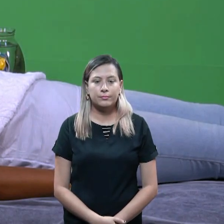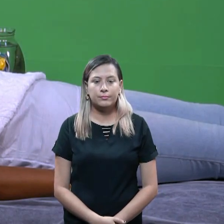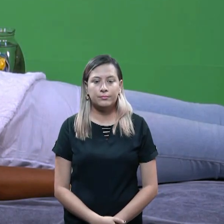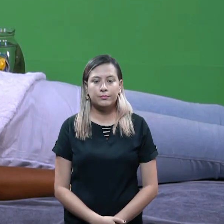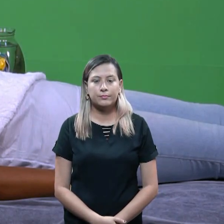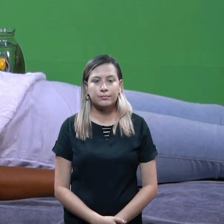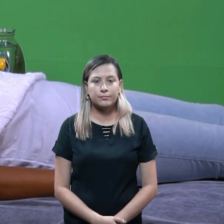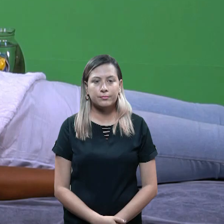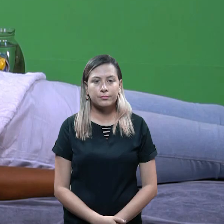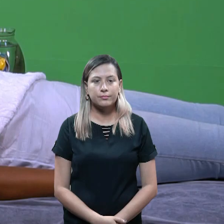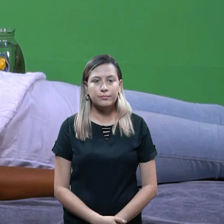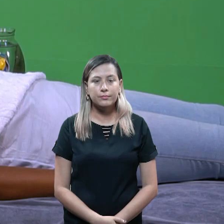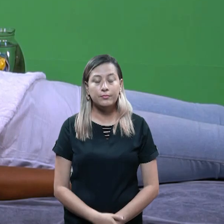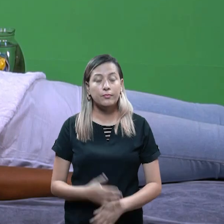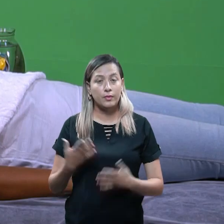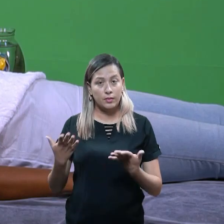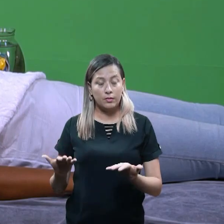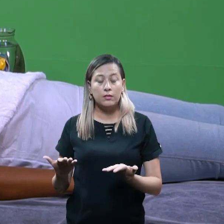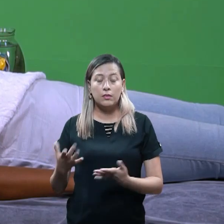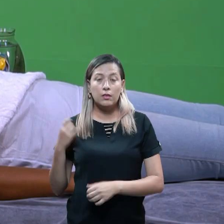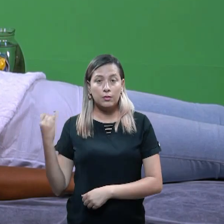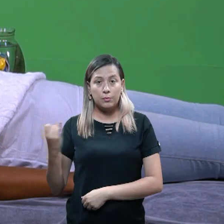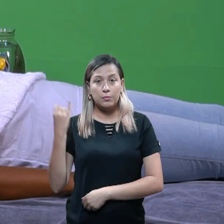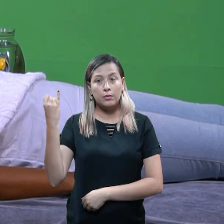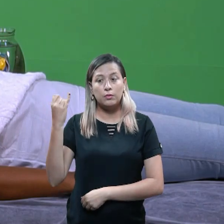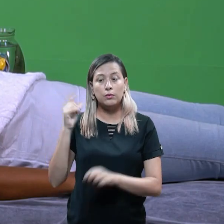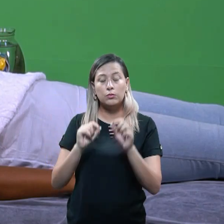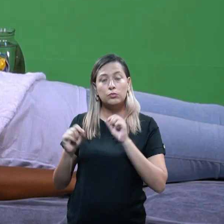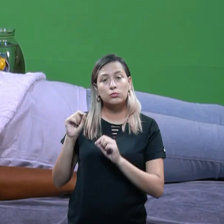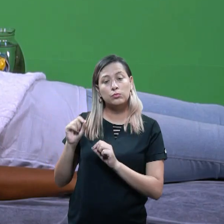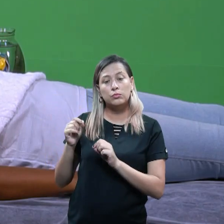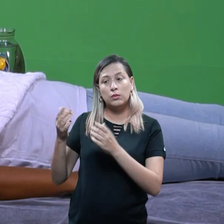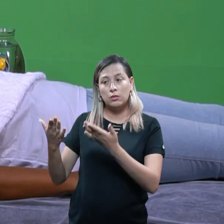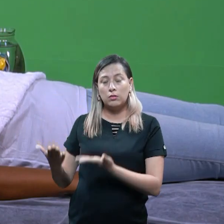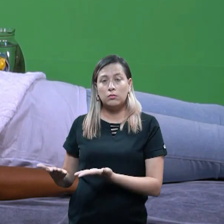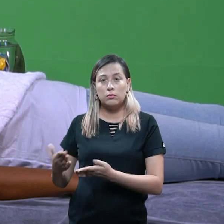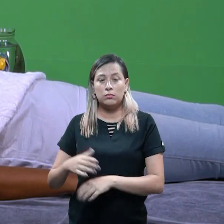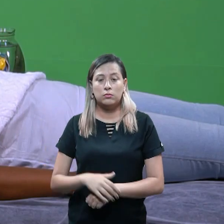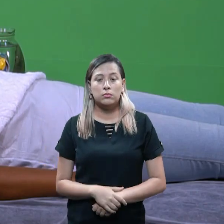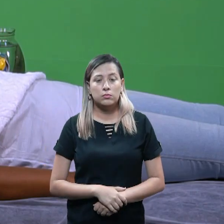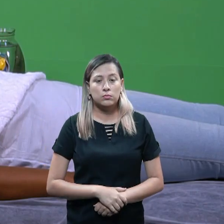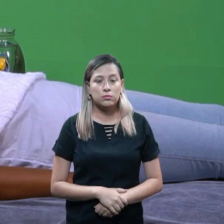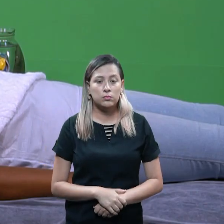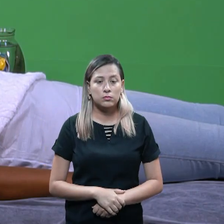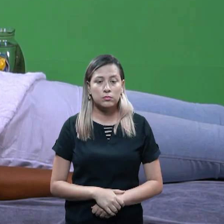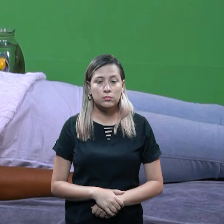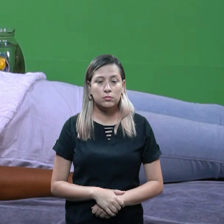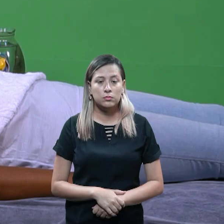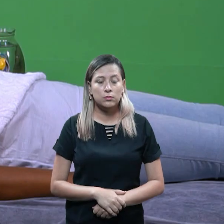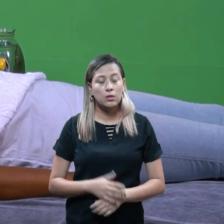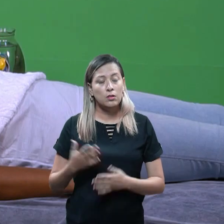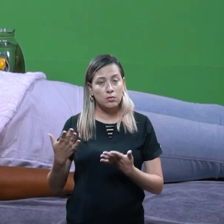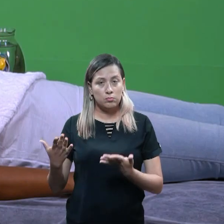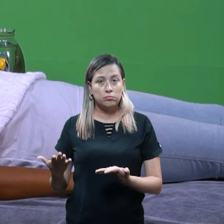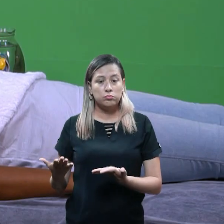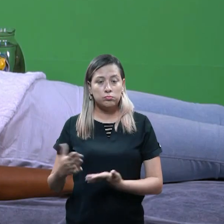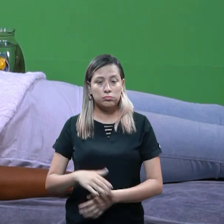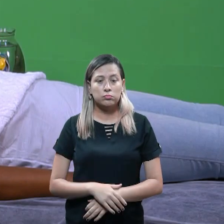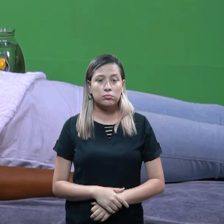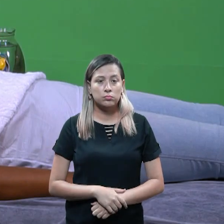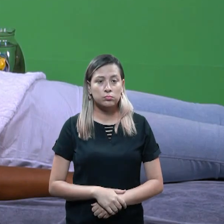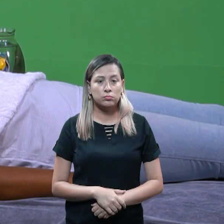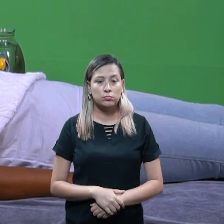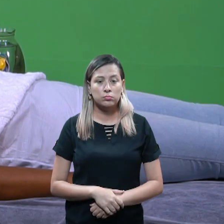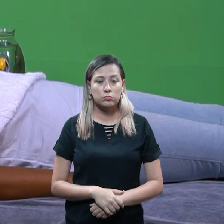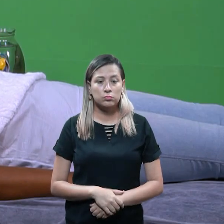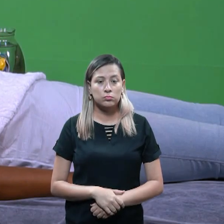Sim. Importante a gente ver aqui o seguinte. Aqui, como eu peguei como referência